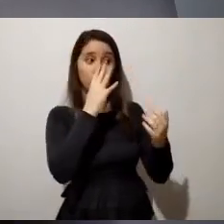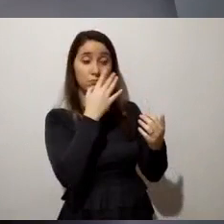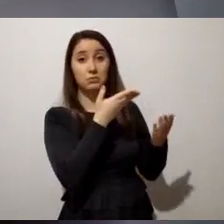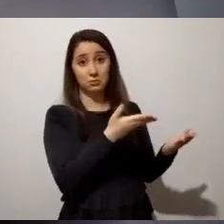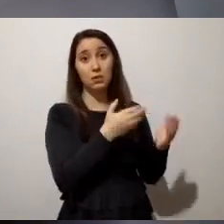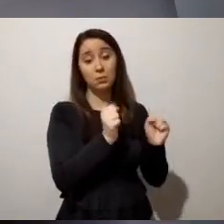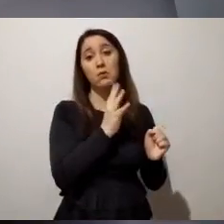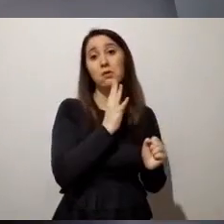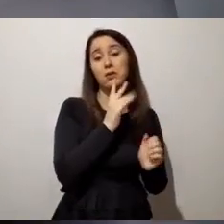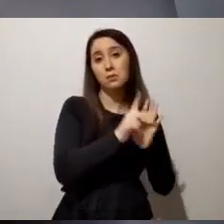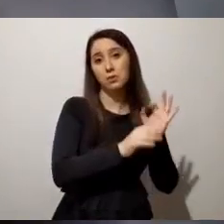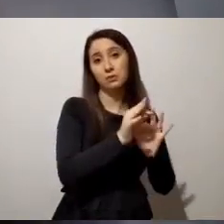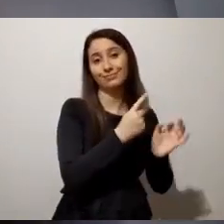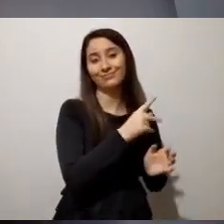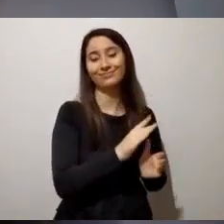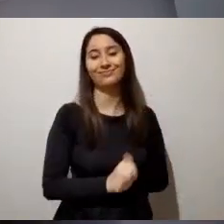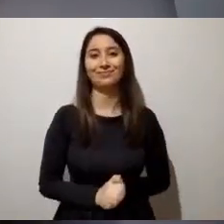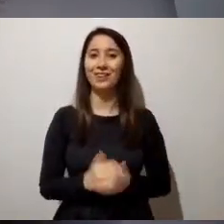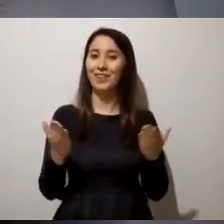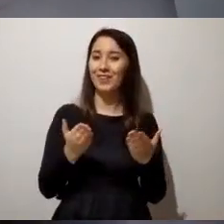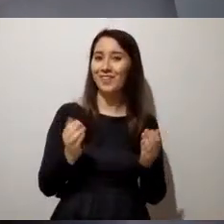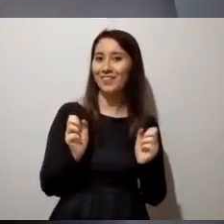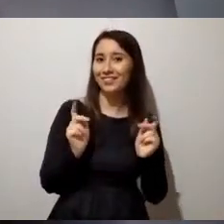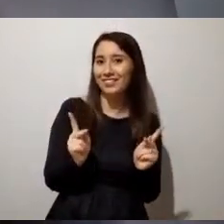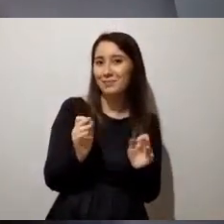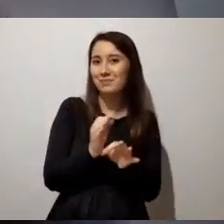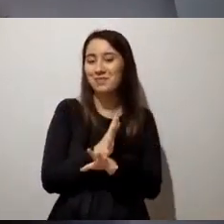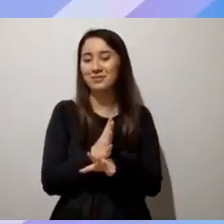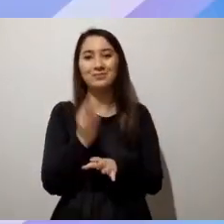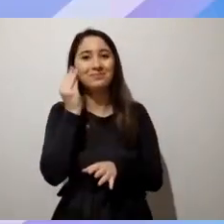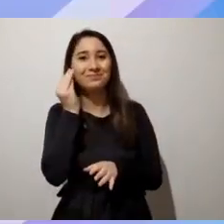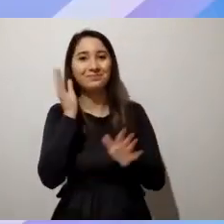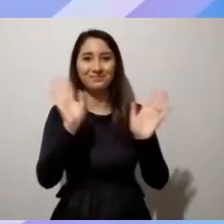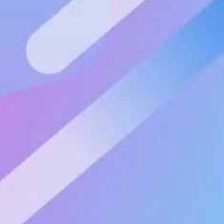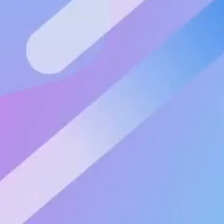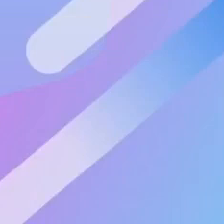que vocês conheçam esse projeto. Por hoje é isso, um beijão e até a próxima!